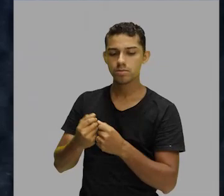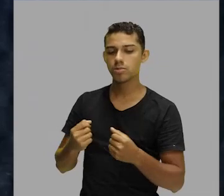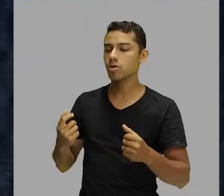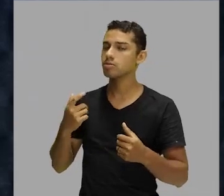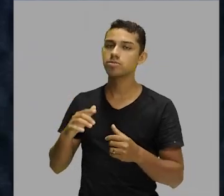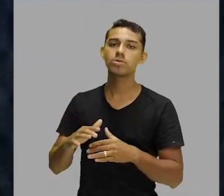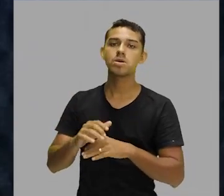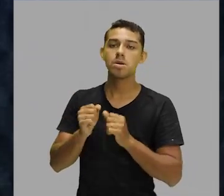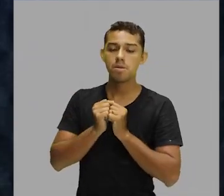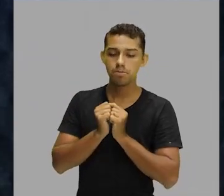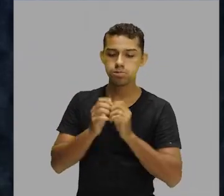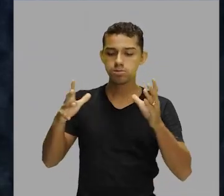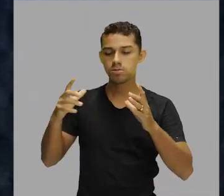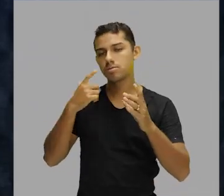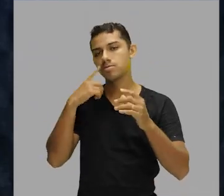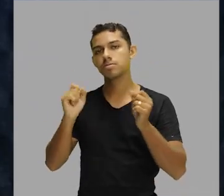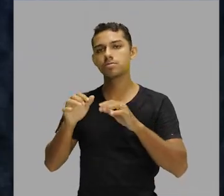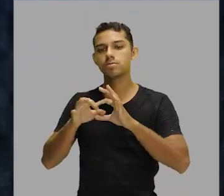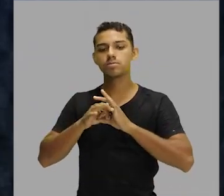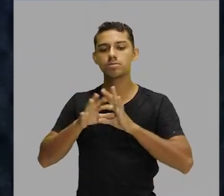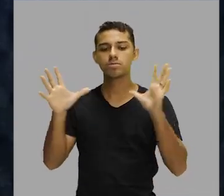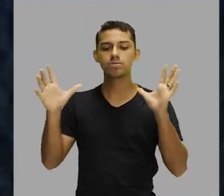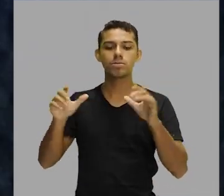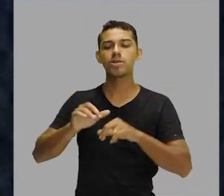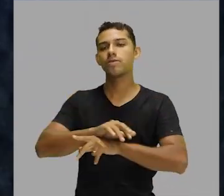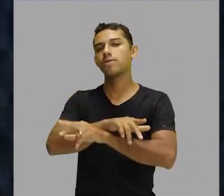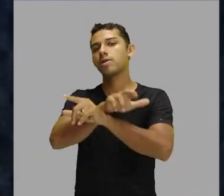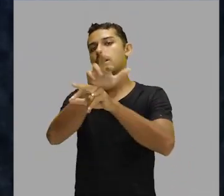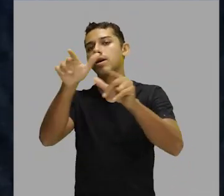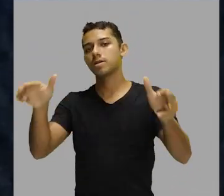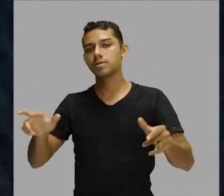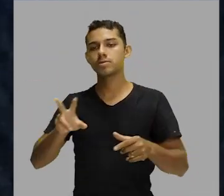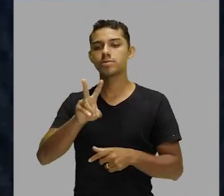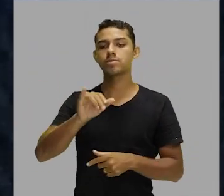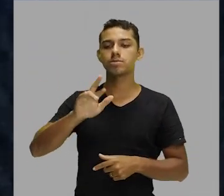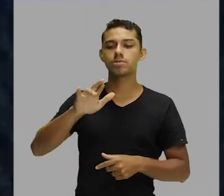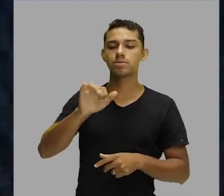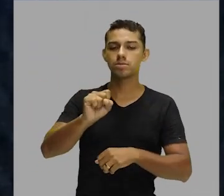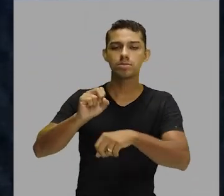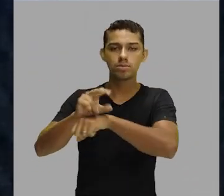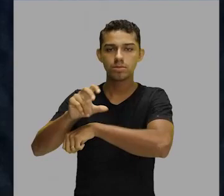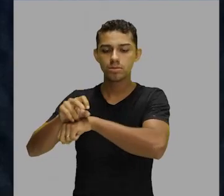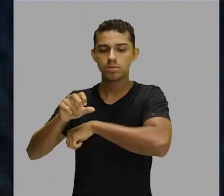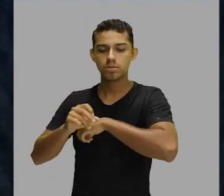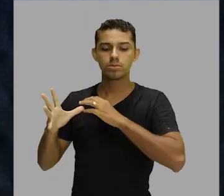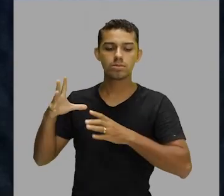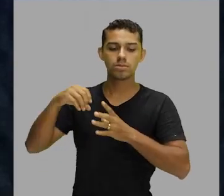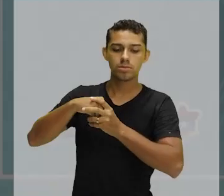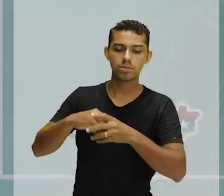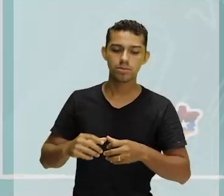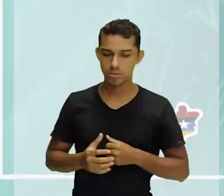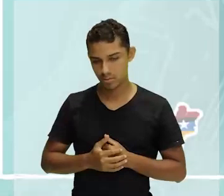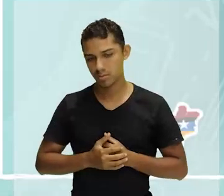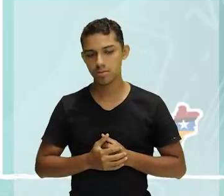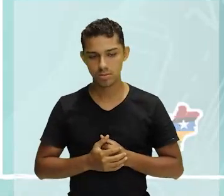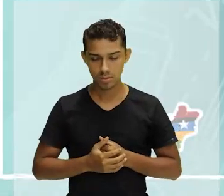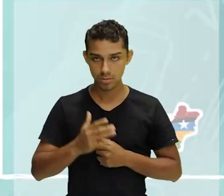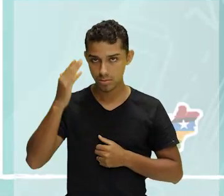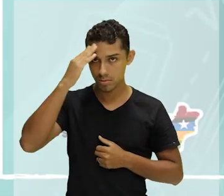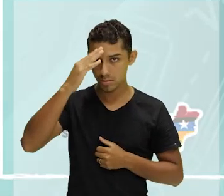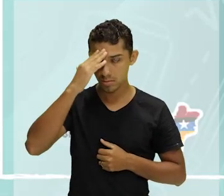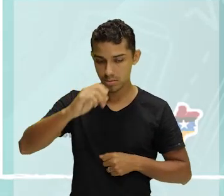vai estourar, né? Ela vai liberar os milhares e milhares de vírus que se formaram no interior dela,